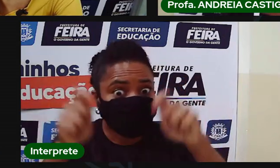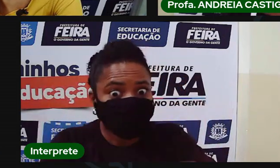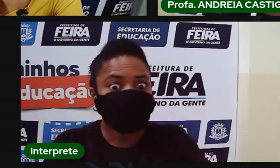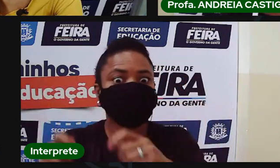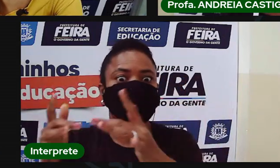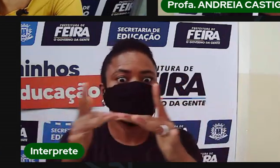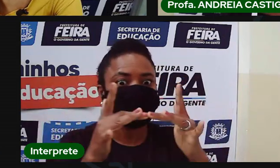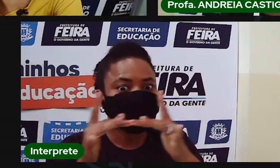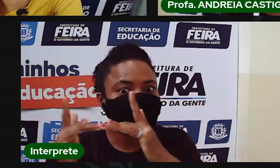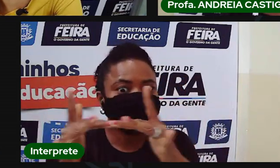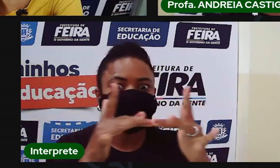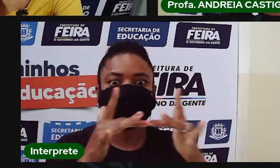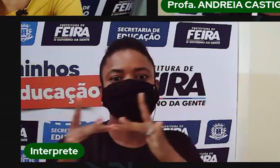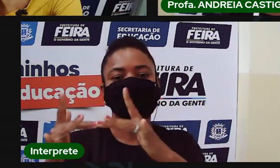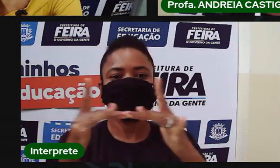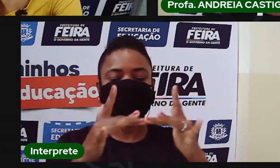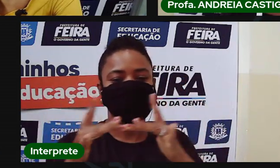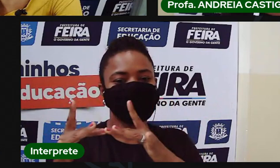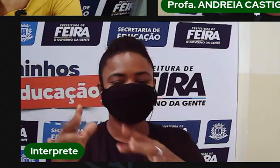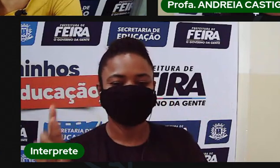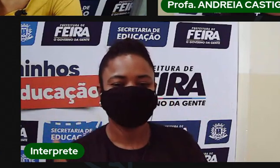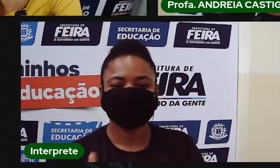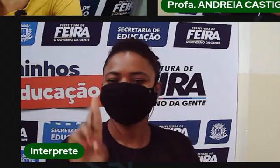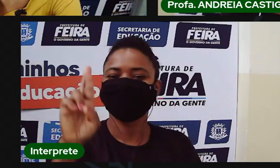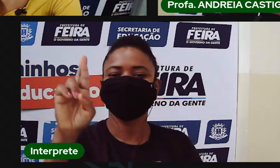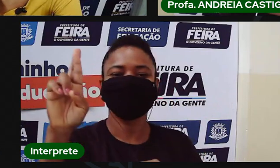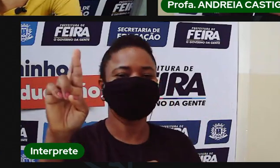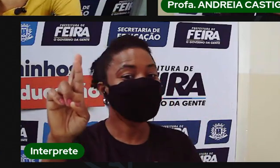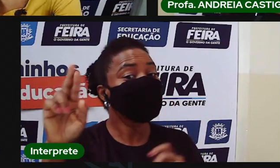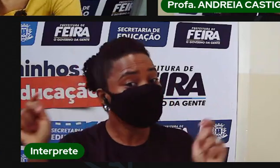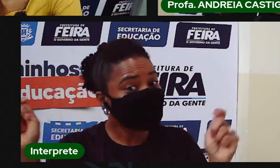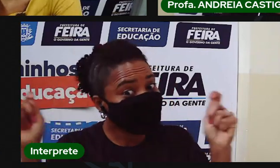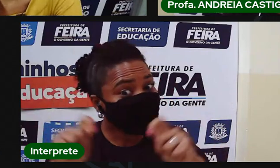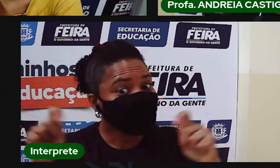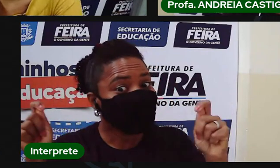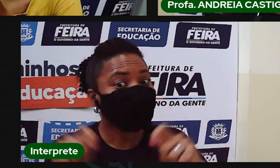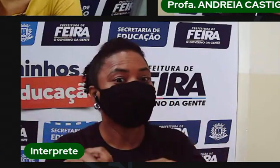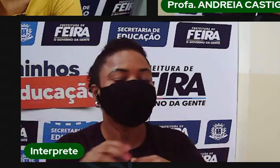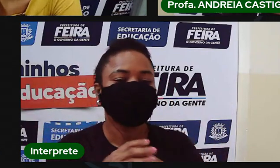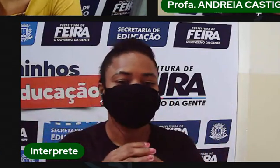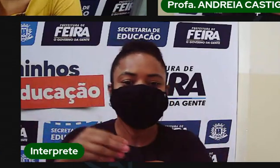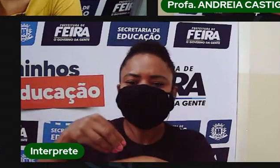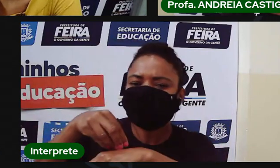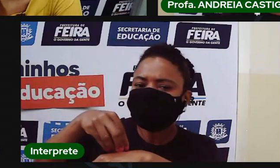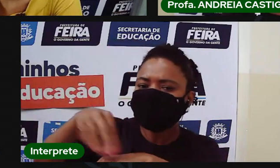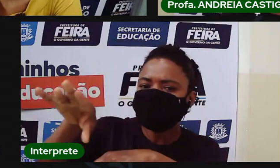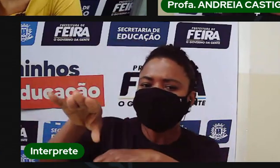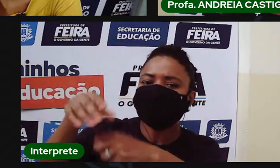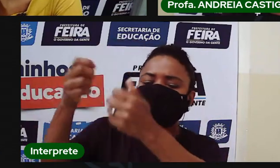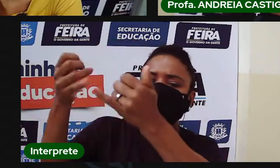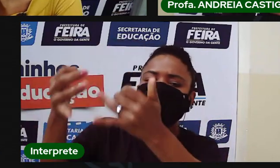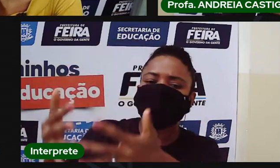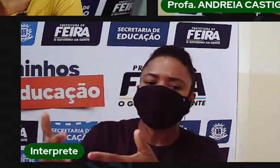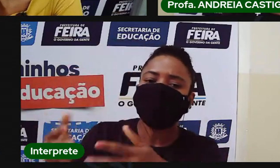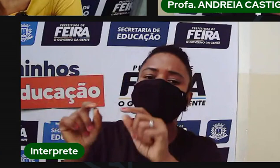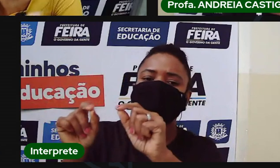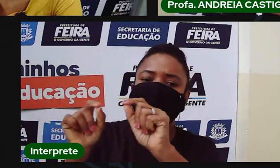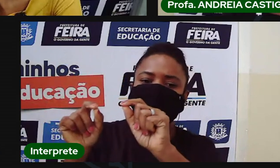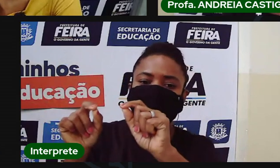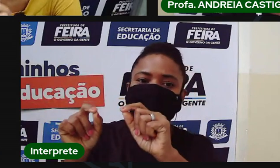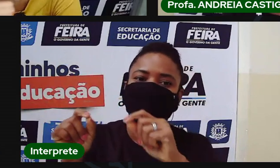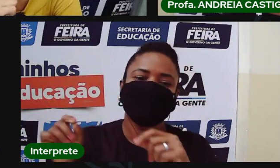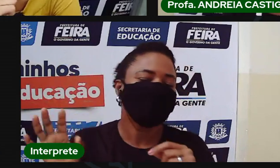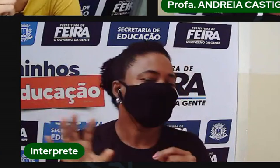ser protagonistas. Então, o que é que você falaria aí nesse sentido para esses estudantes? Eu adorei